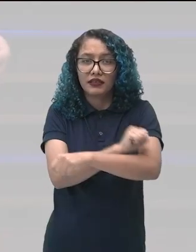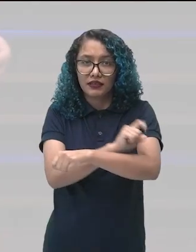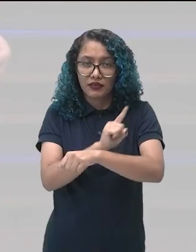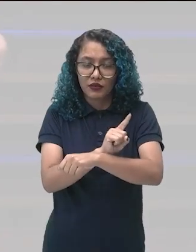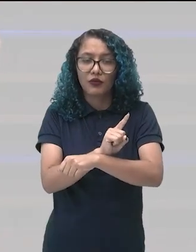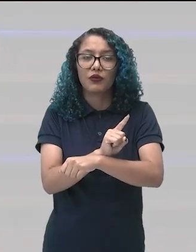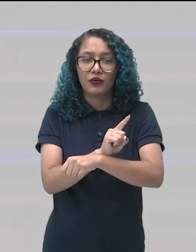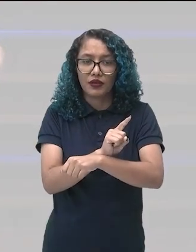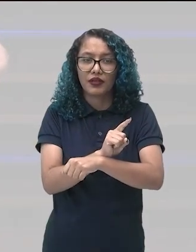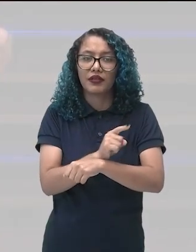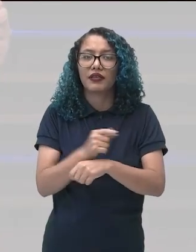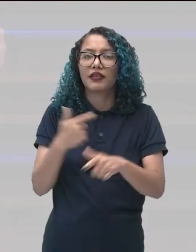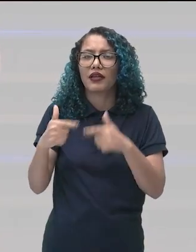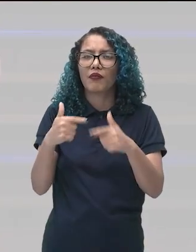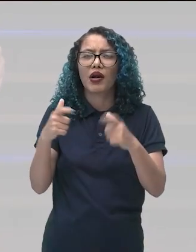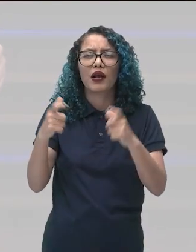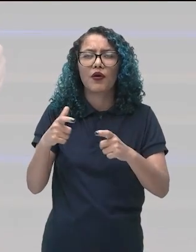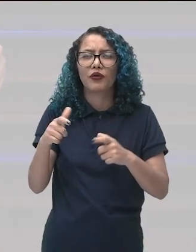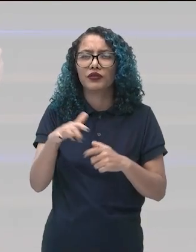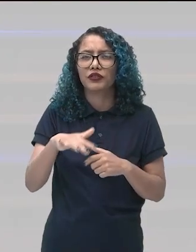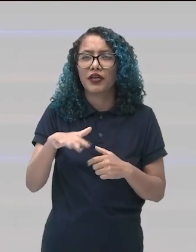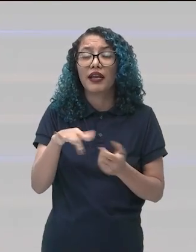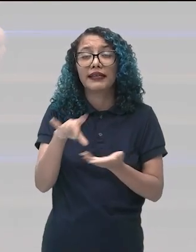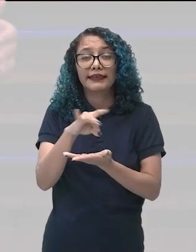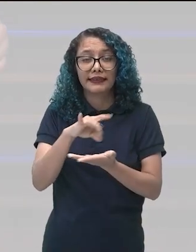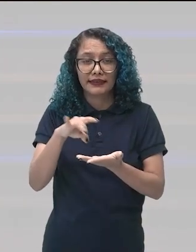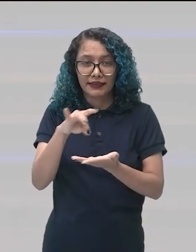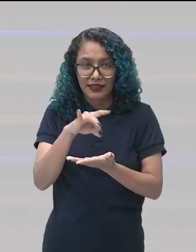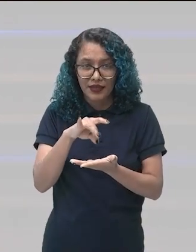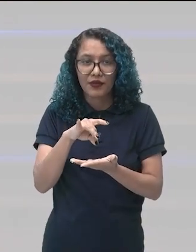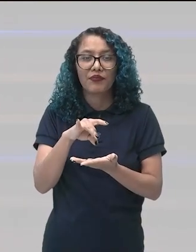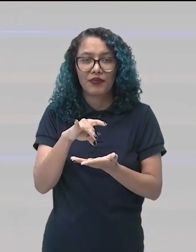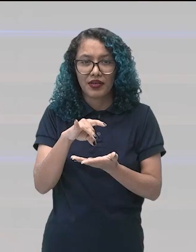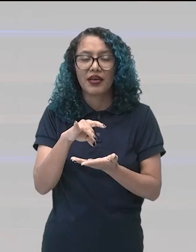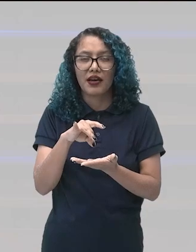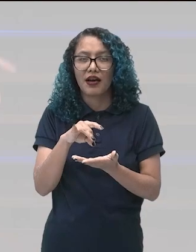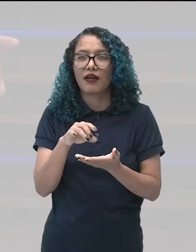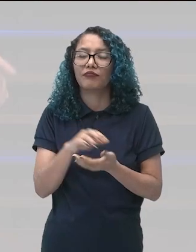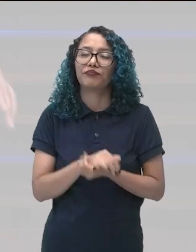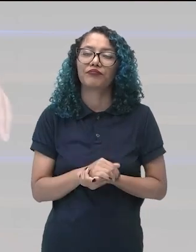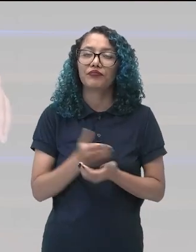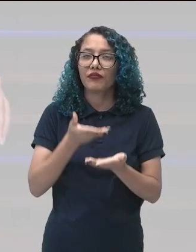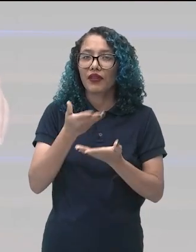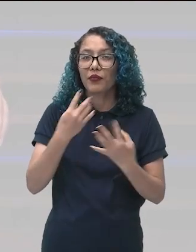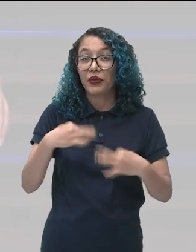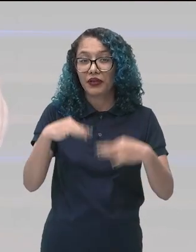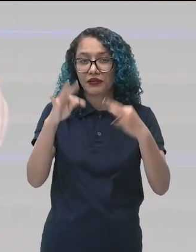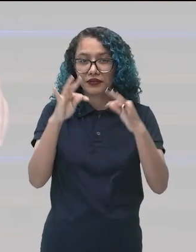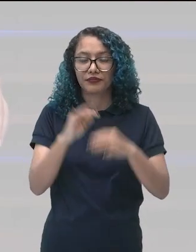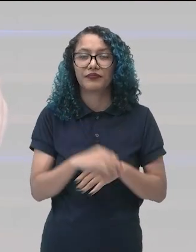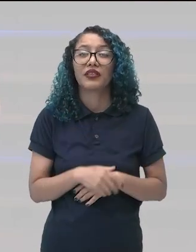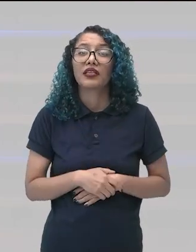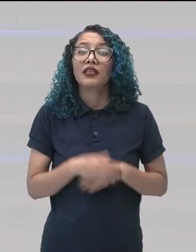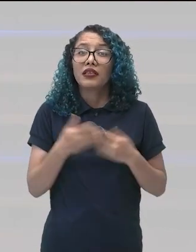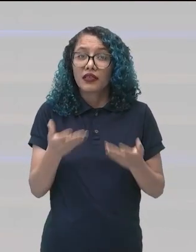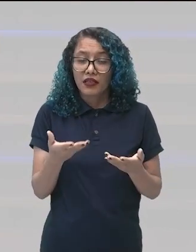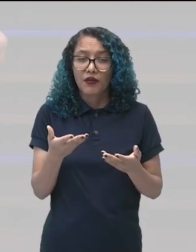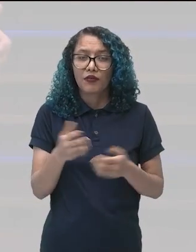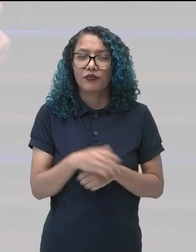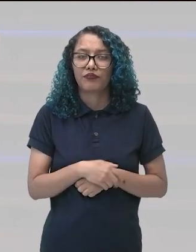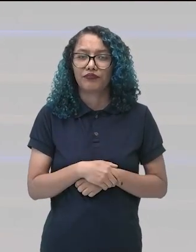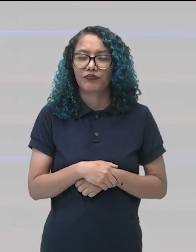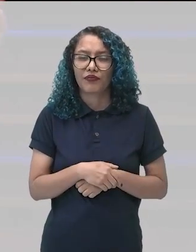Amazonas e desenvolve suas atividades no CEMEAN com a mediação tecnológica. Recentemente participou de